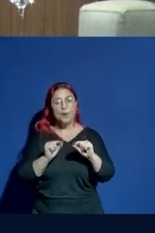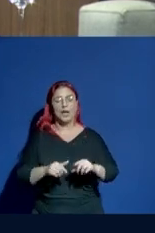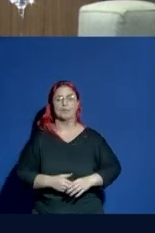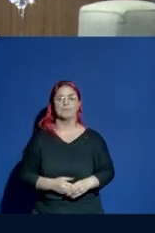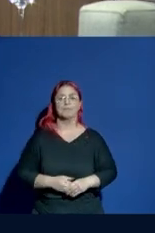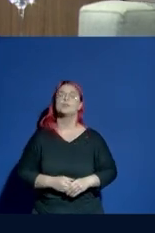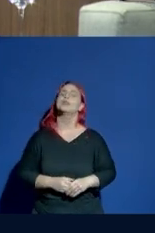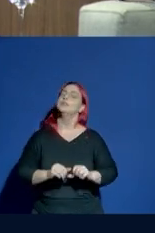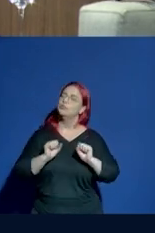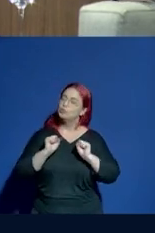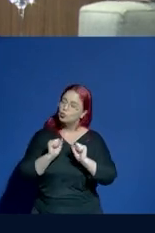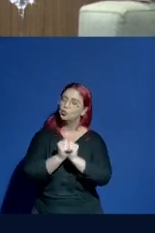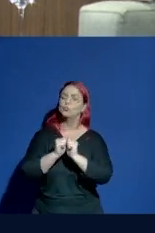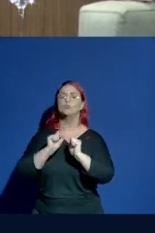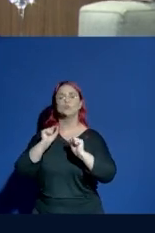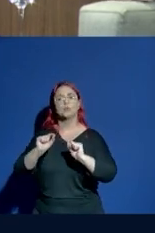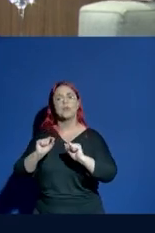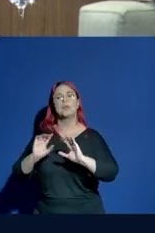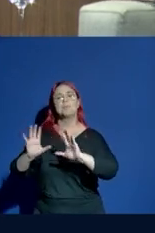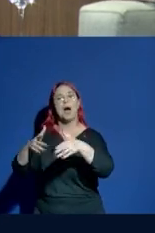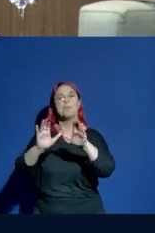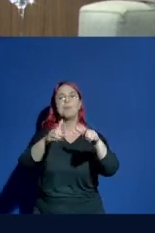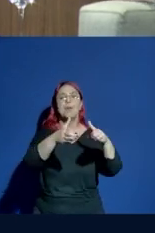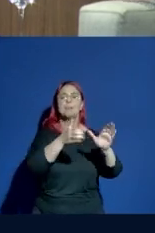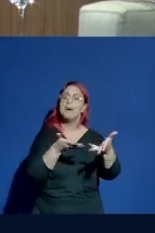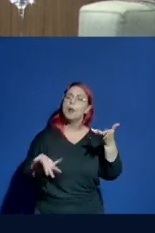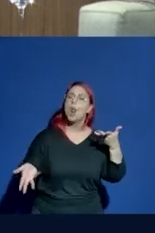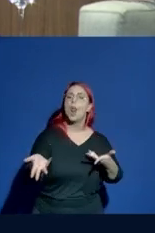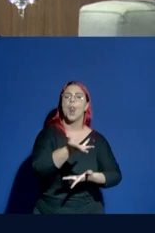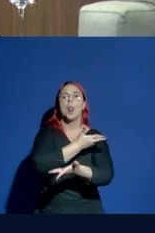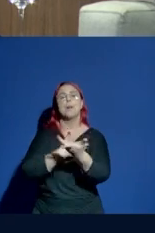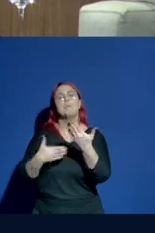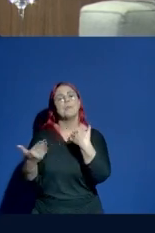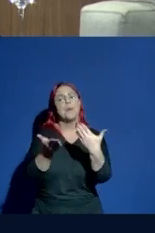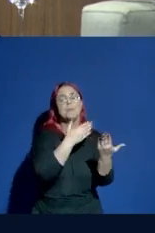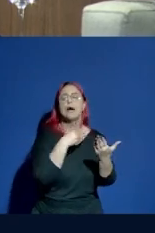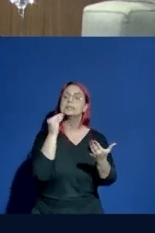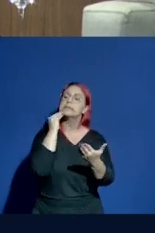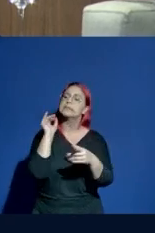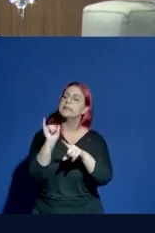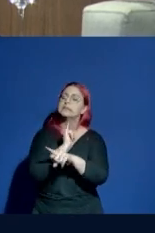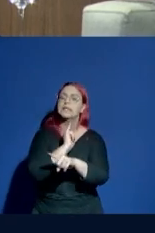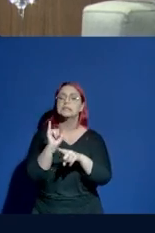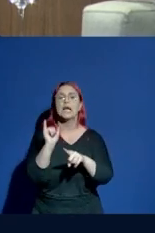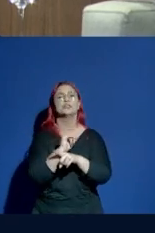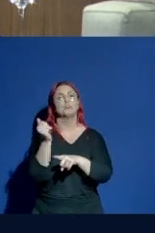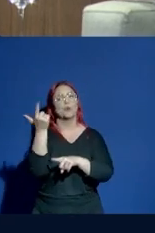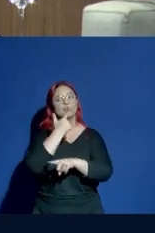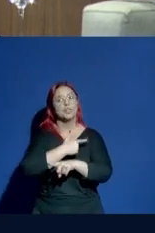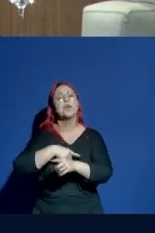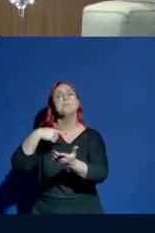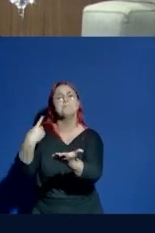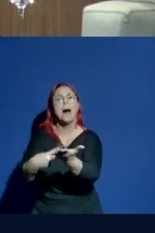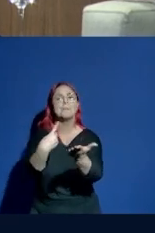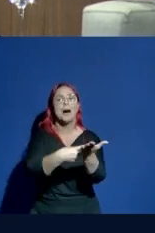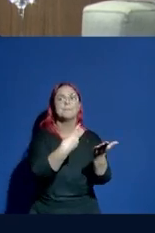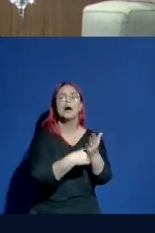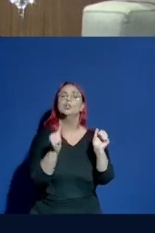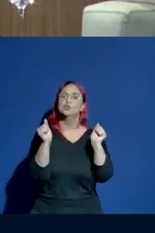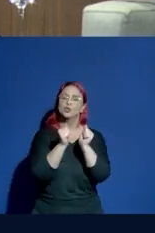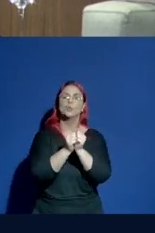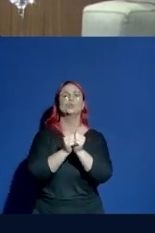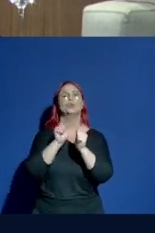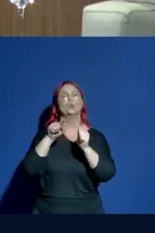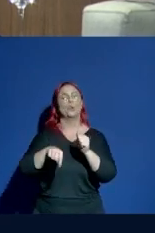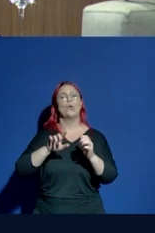com diálogo com setor produtivo em especial a gente buscar caminhos para consensual e junto ao congresso